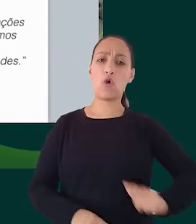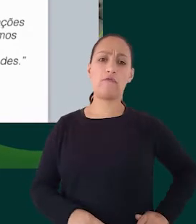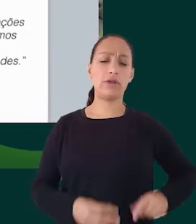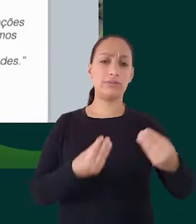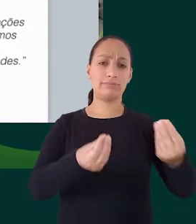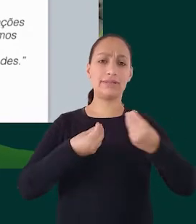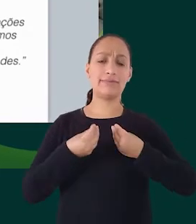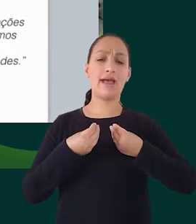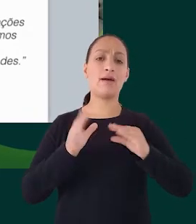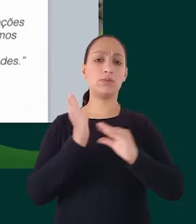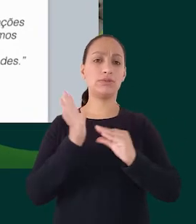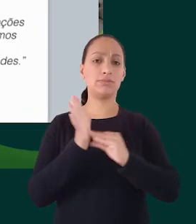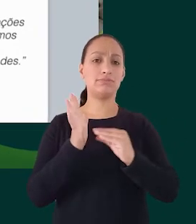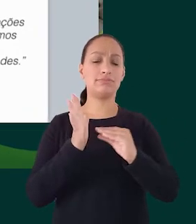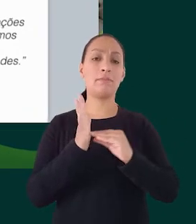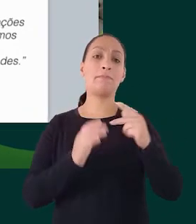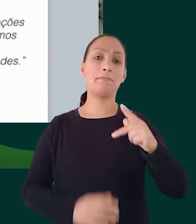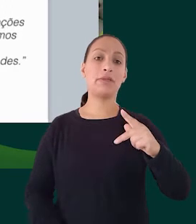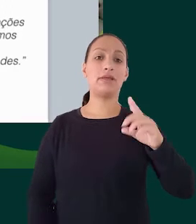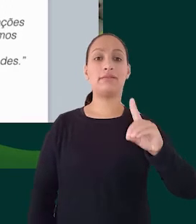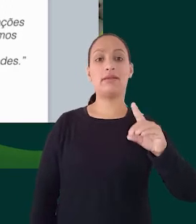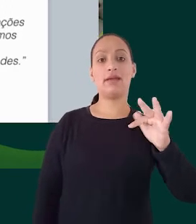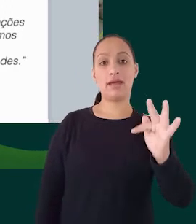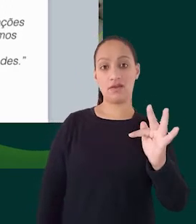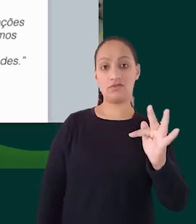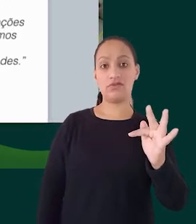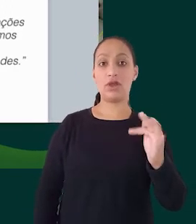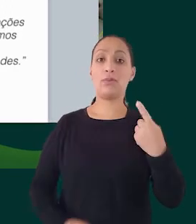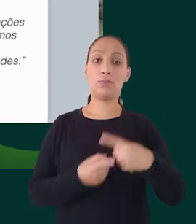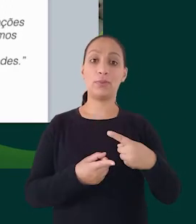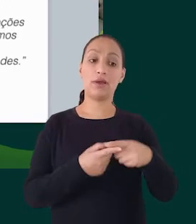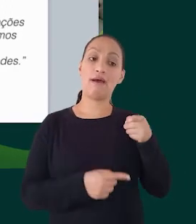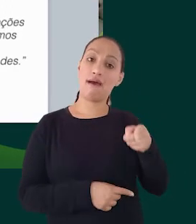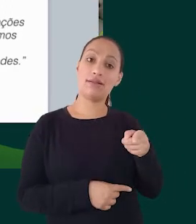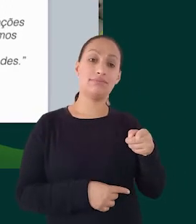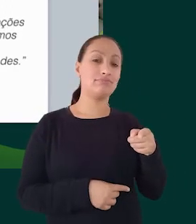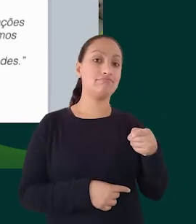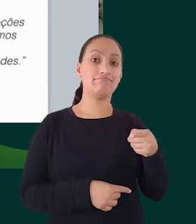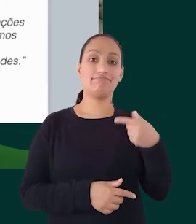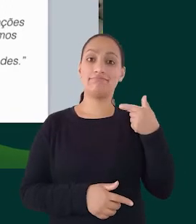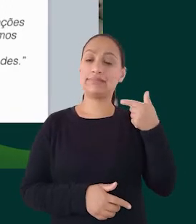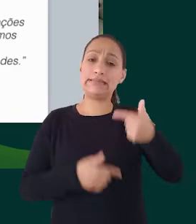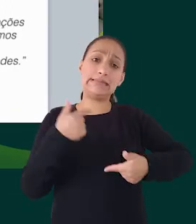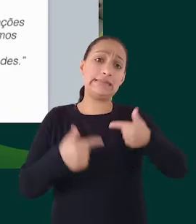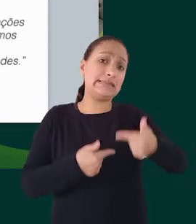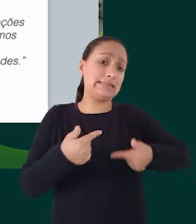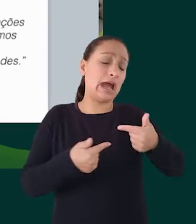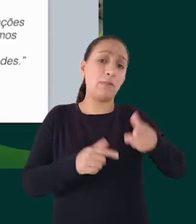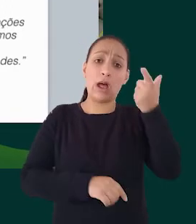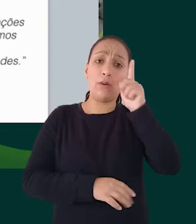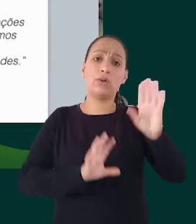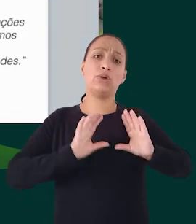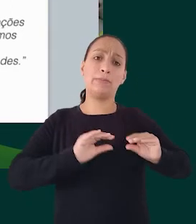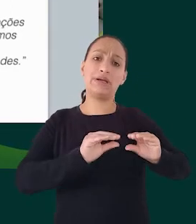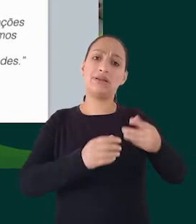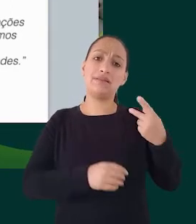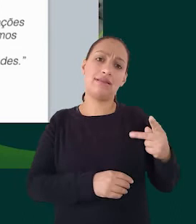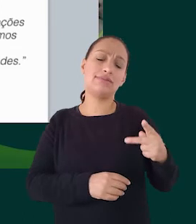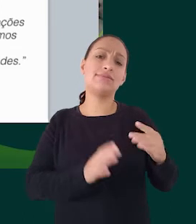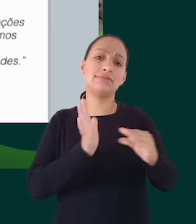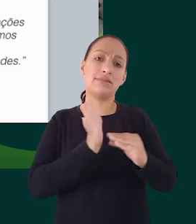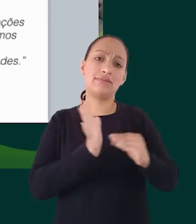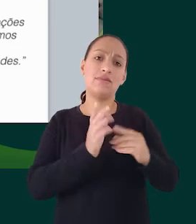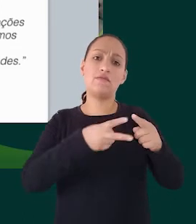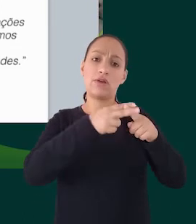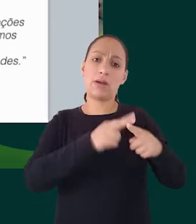dados em PDF, por exemplo, porque em PDF eu vou ter muito trabalho para manipular esses dados. As